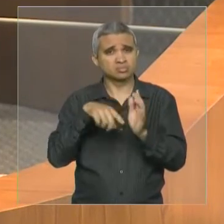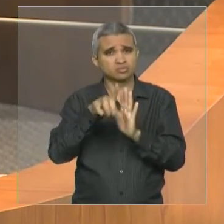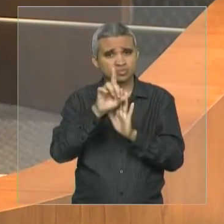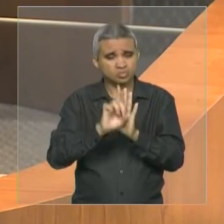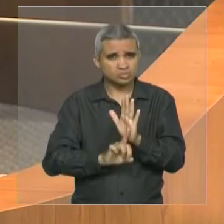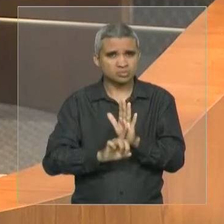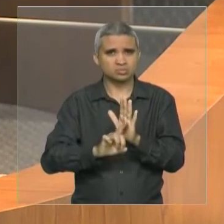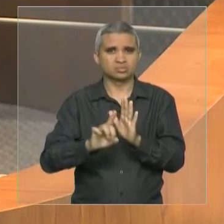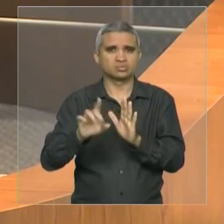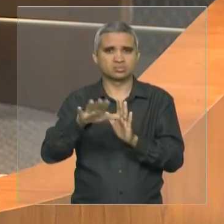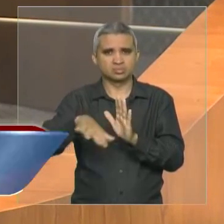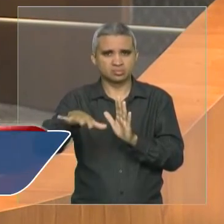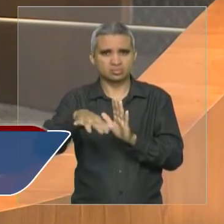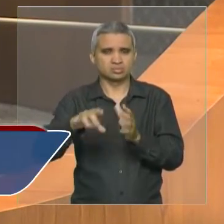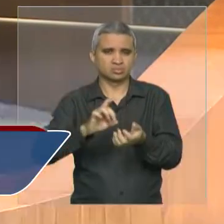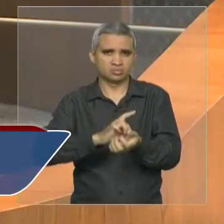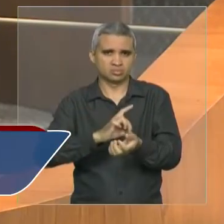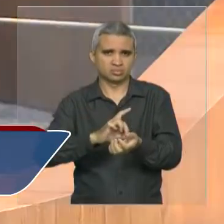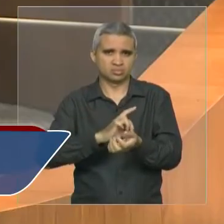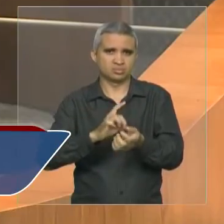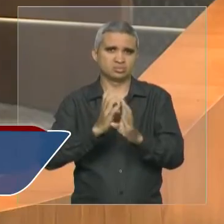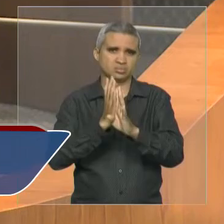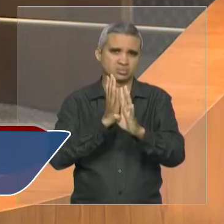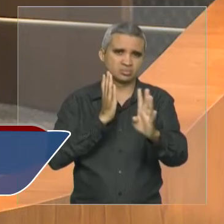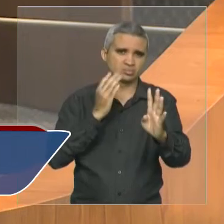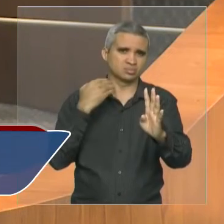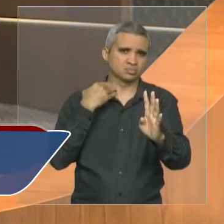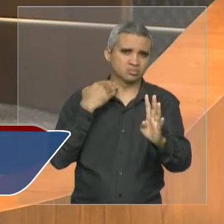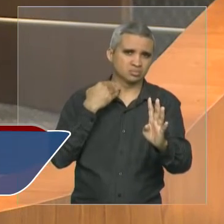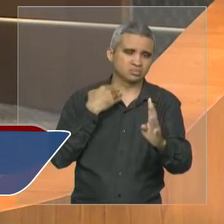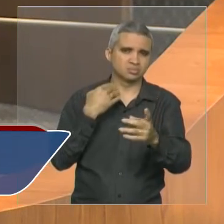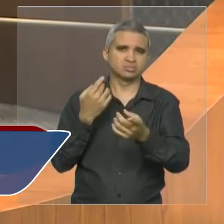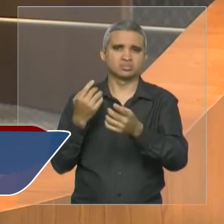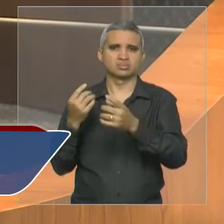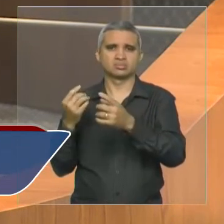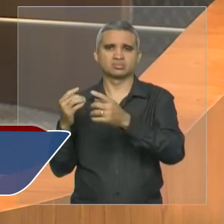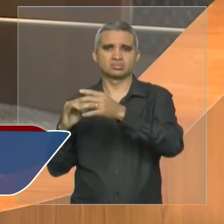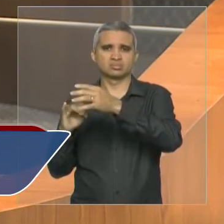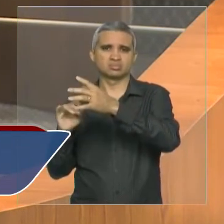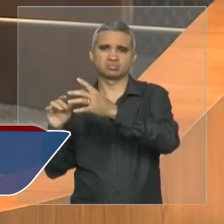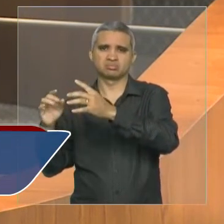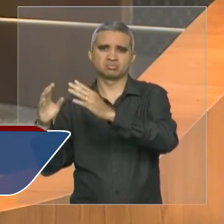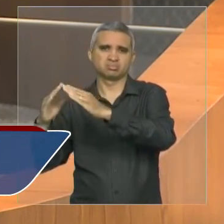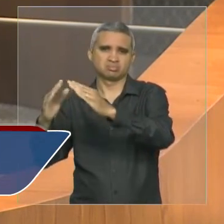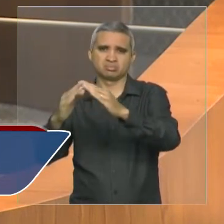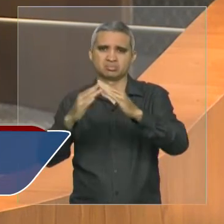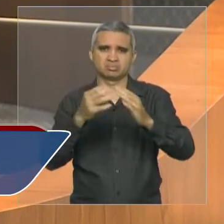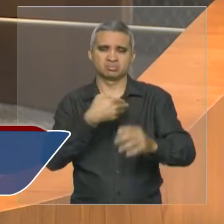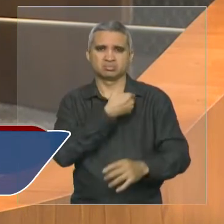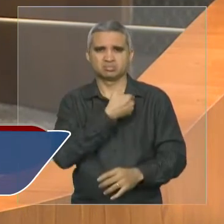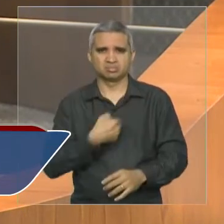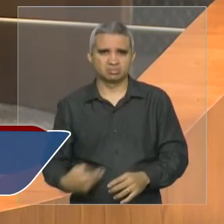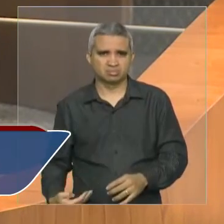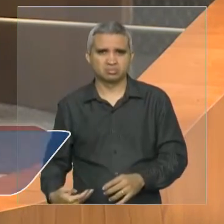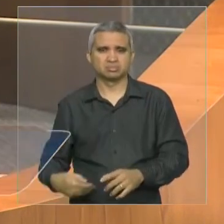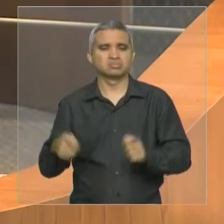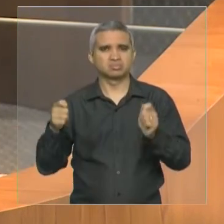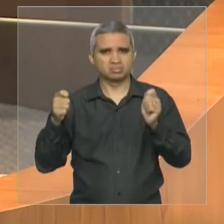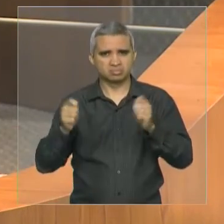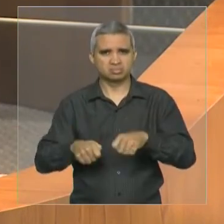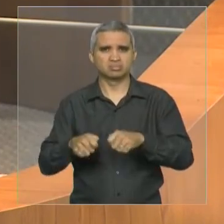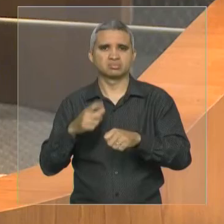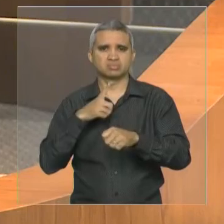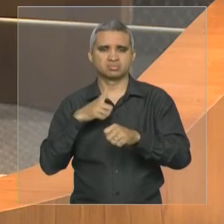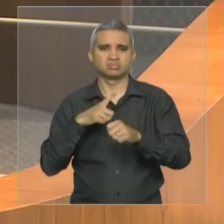preferência nos seus atendimentos, no banco, em repartições públicas. Eu acho que é um ganho que nós faremos aqui, é uma vitória da Assembleia, porque